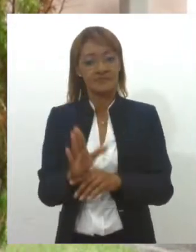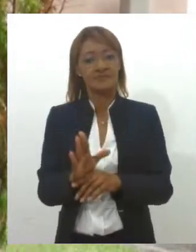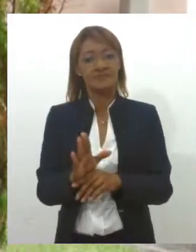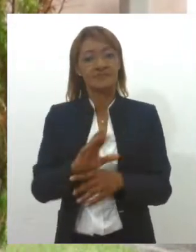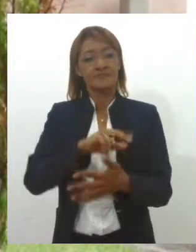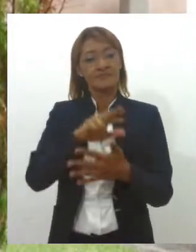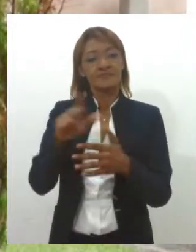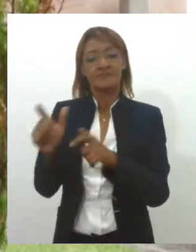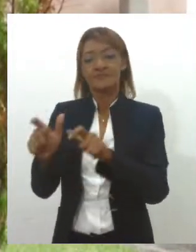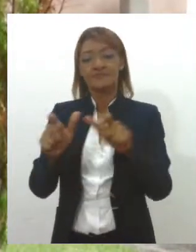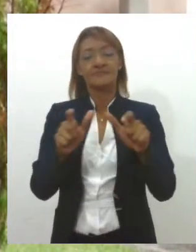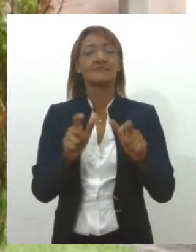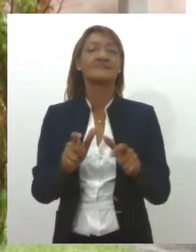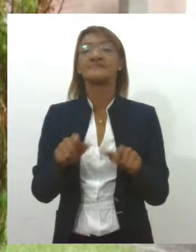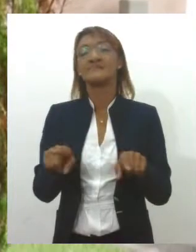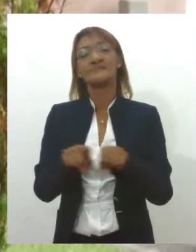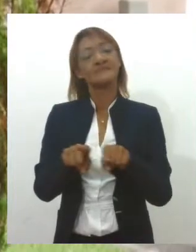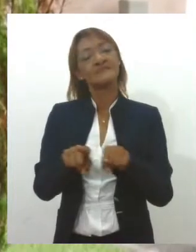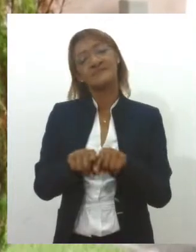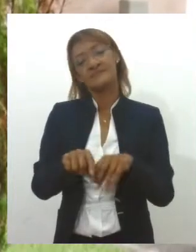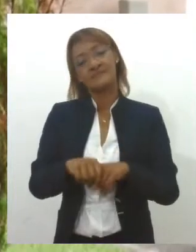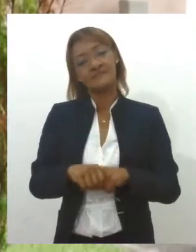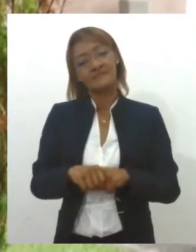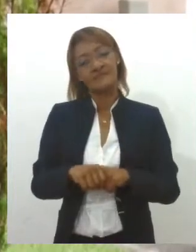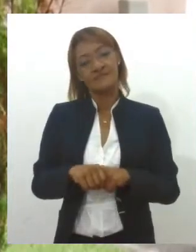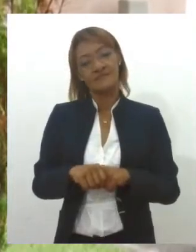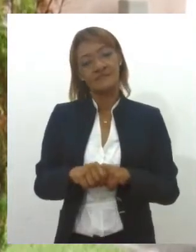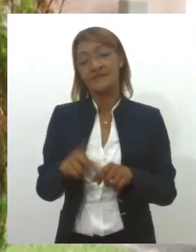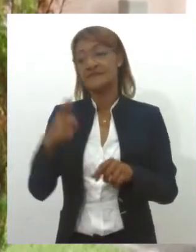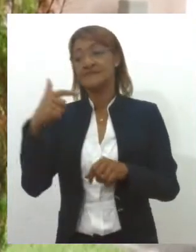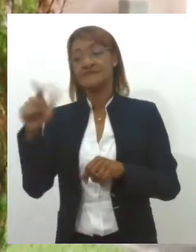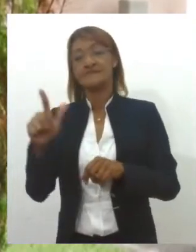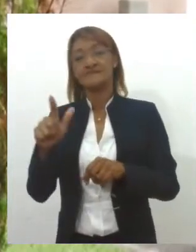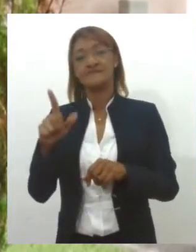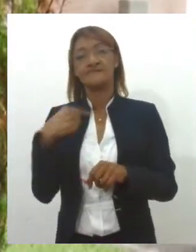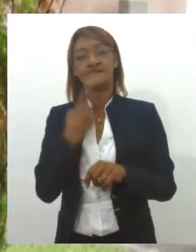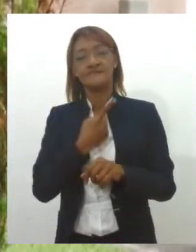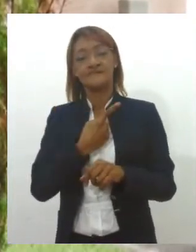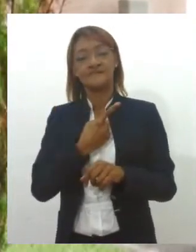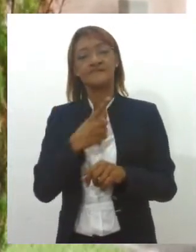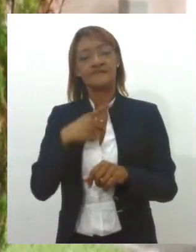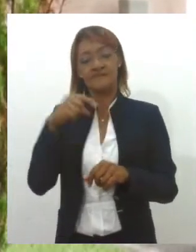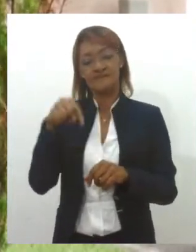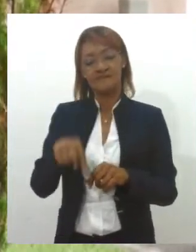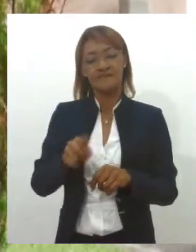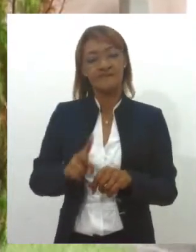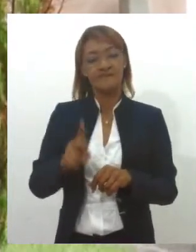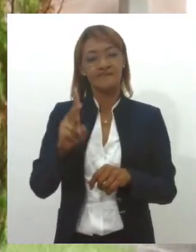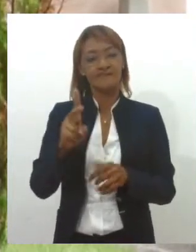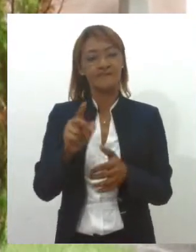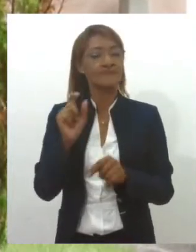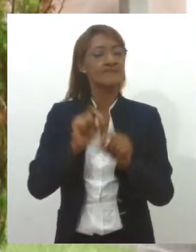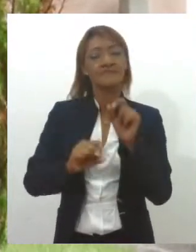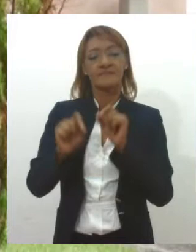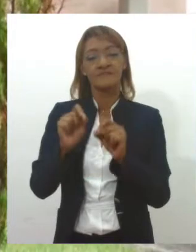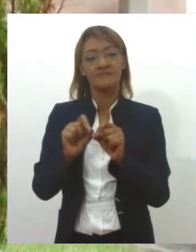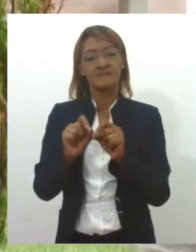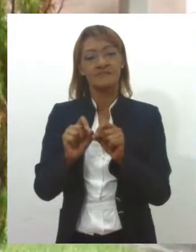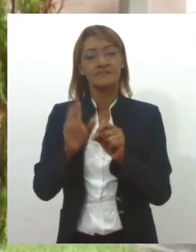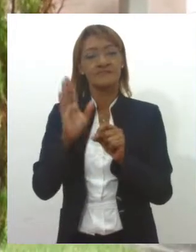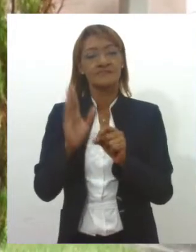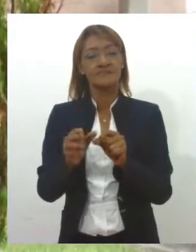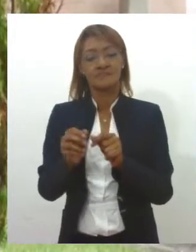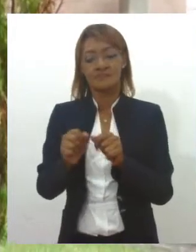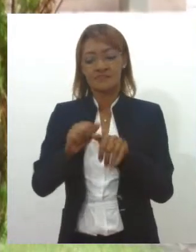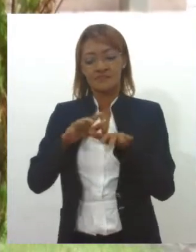além das nossas celebrações um outros sacramentos que a gente aqui e fica bastante é justamente a Penitência